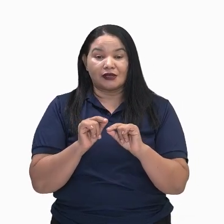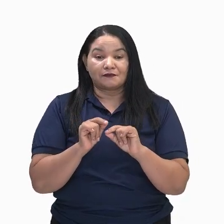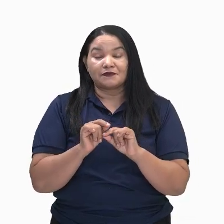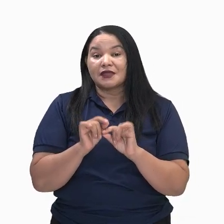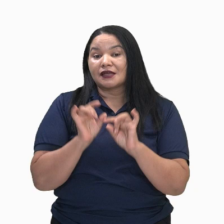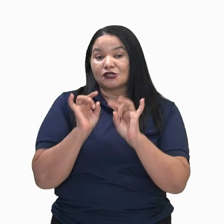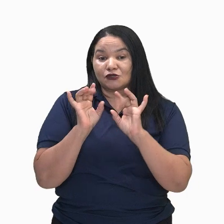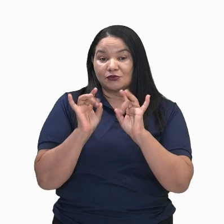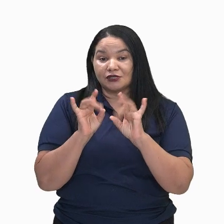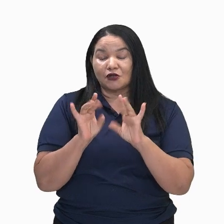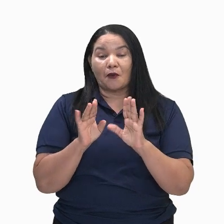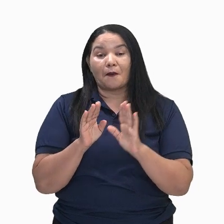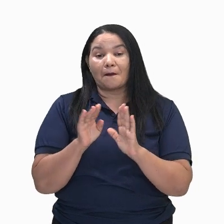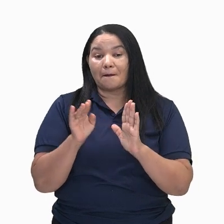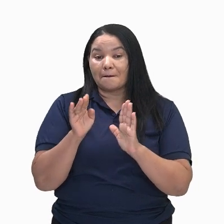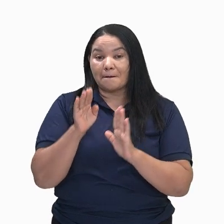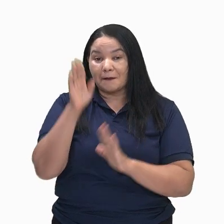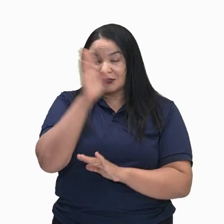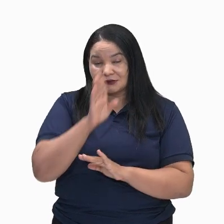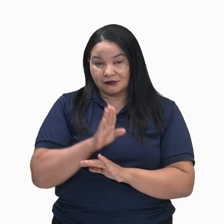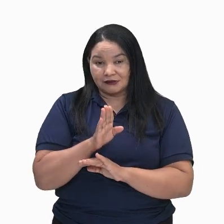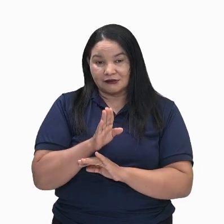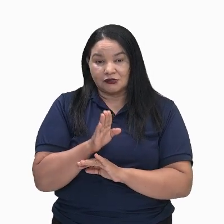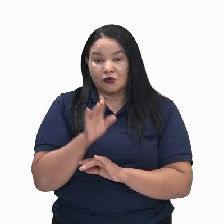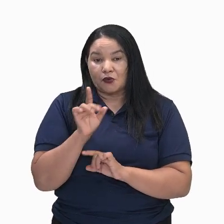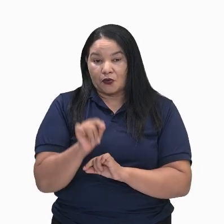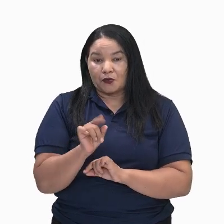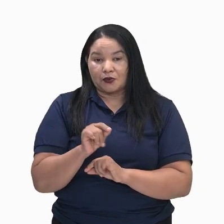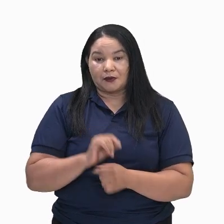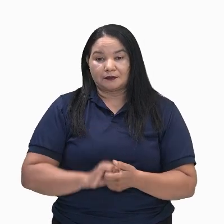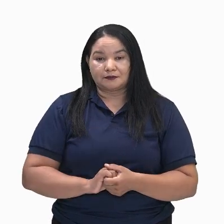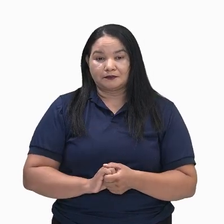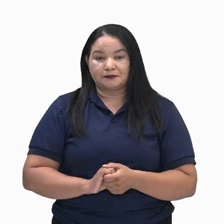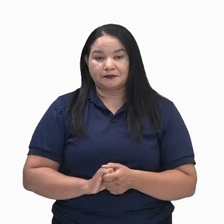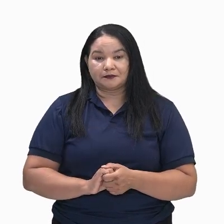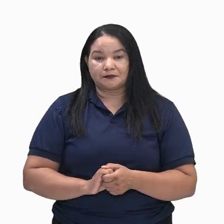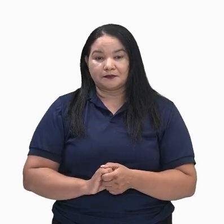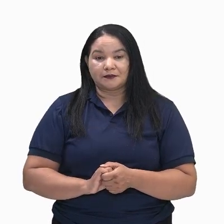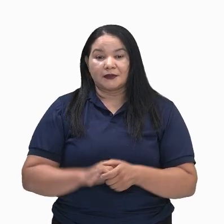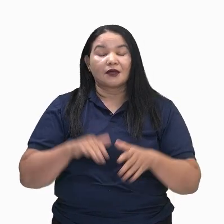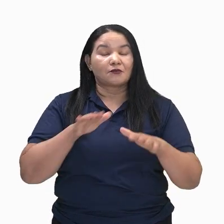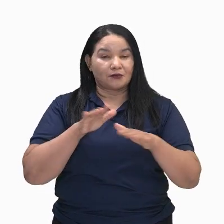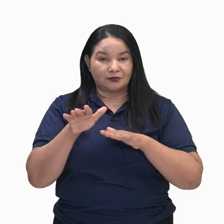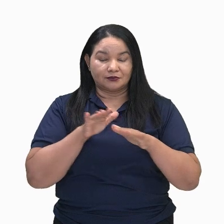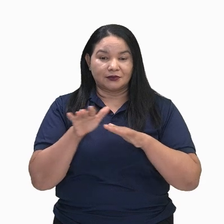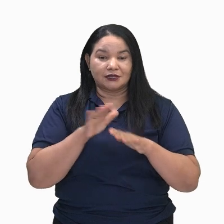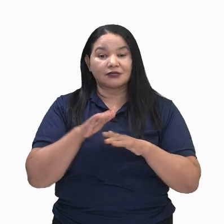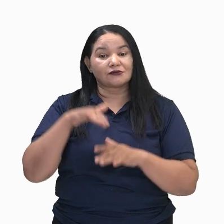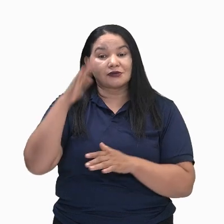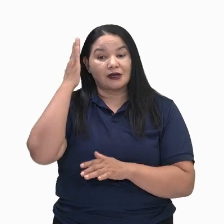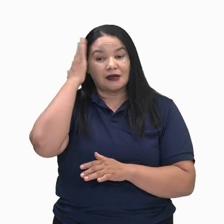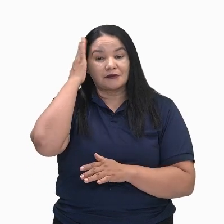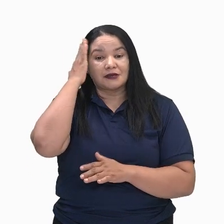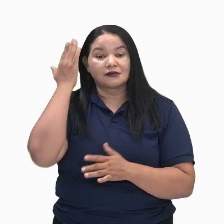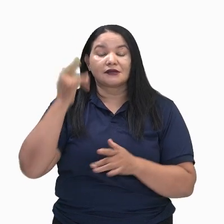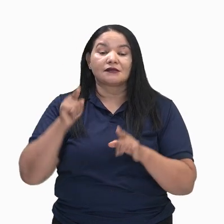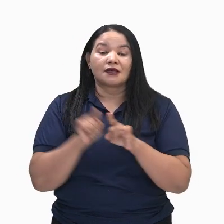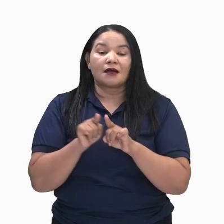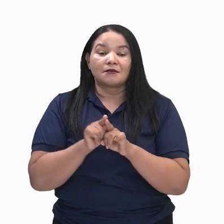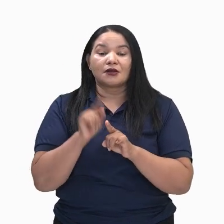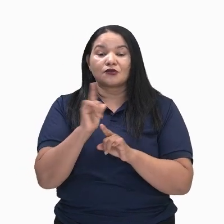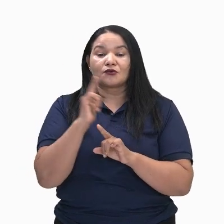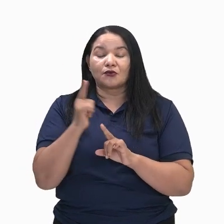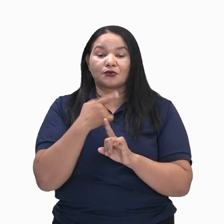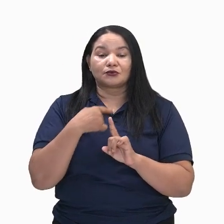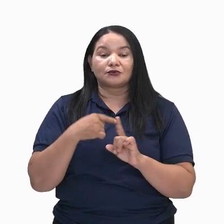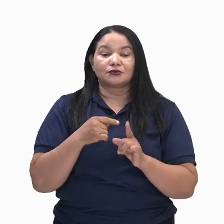especialmente do brasileiro, é essa questão da movimentação da cabeça. Nós também temos aí o uso